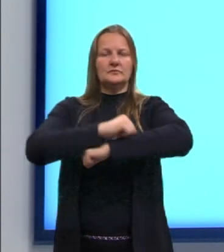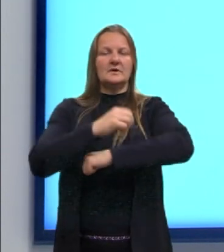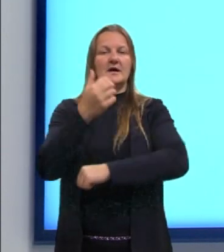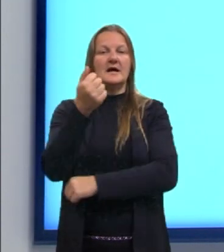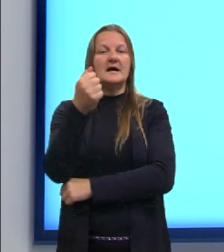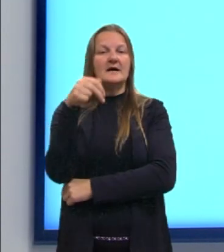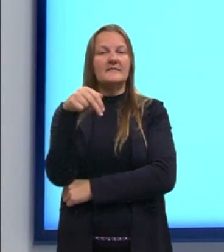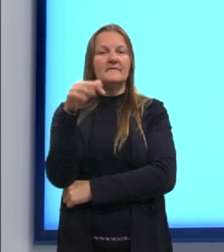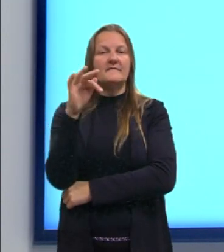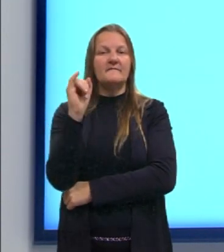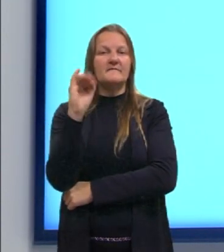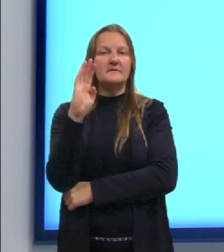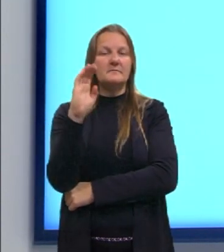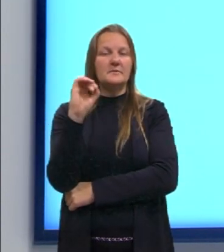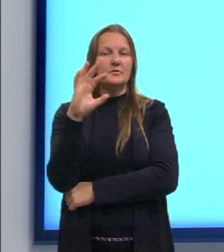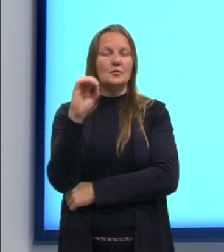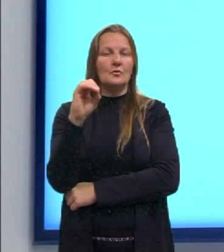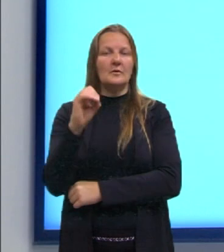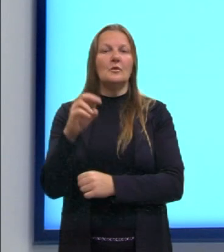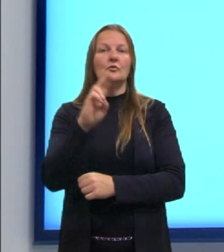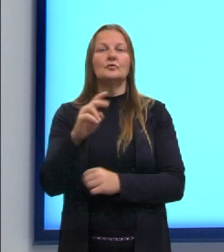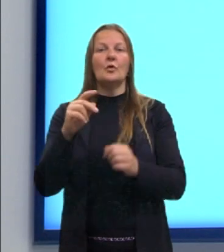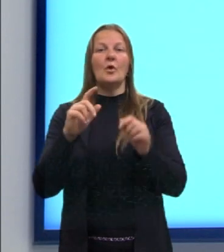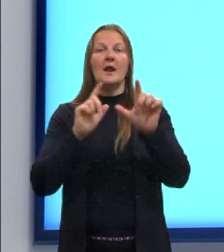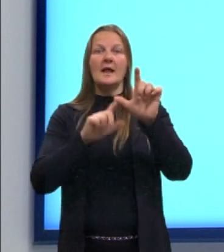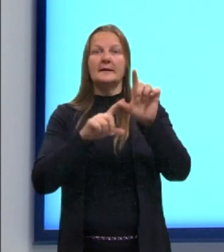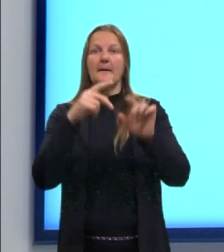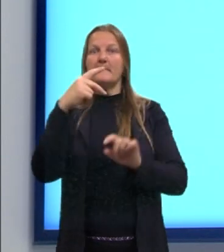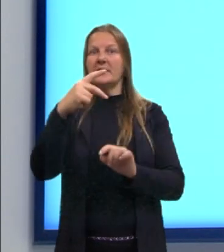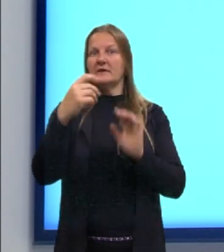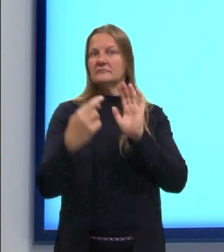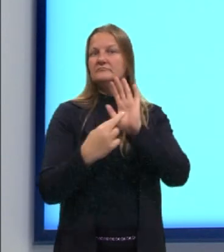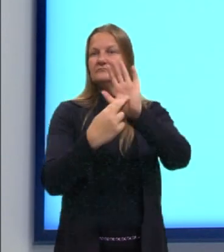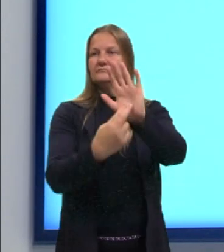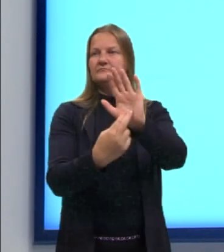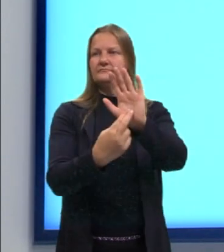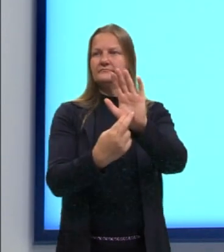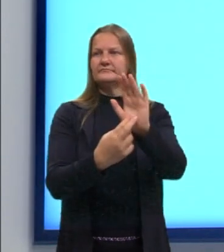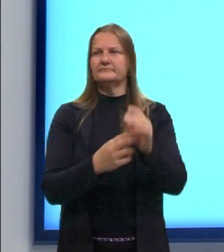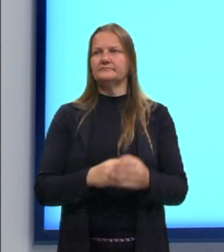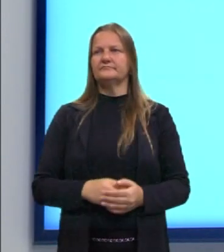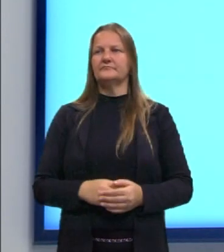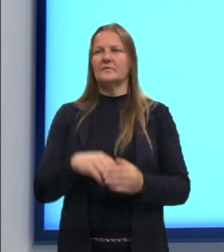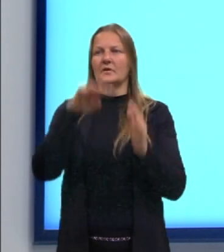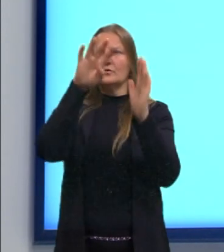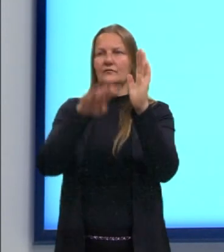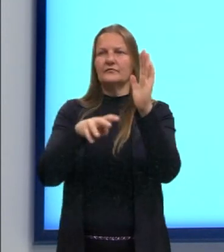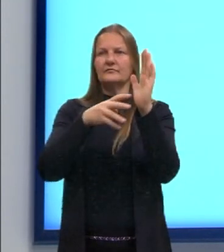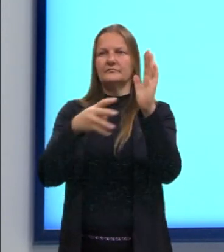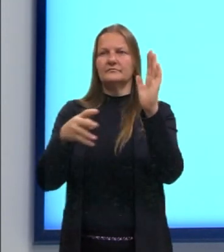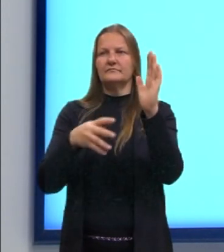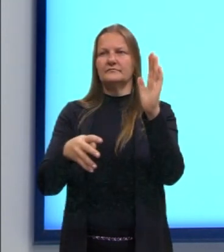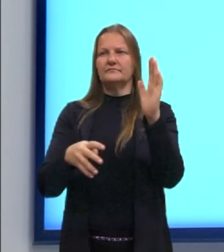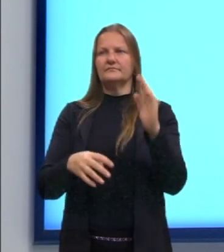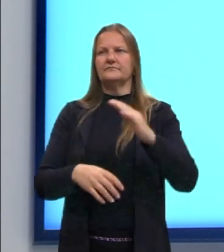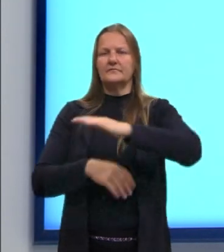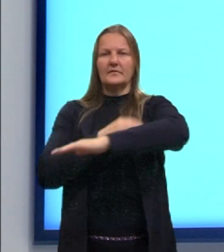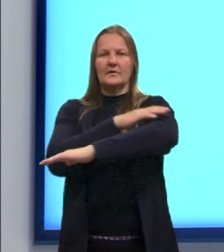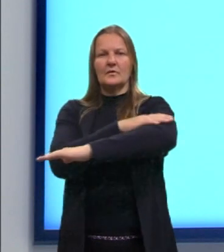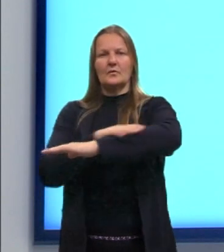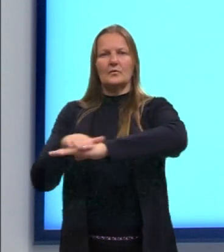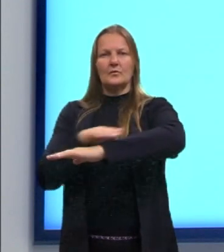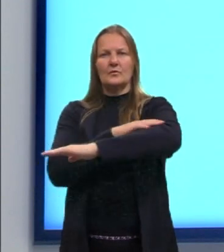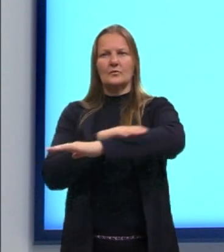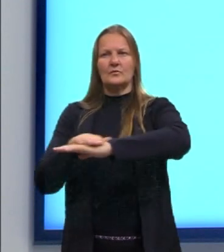cartesiano, utilizando a letra P. Então, nós temos aqui abaixo a ilustração. Os nossos dois eixos, né, o